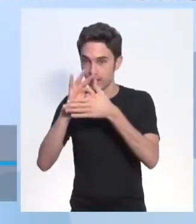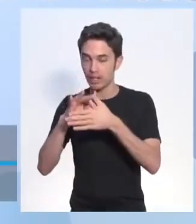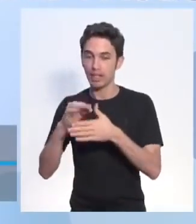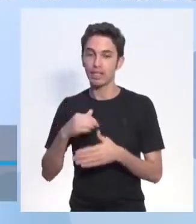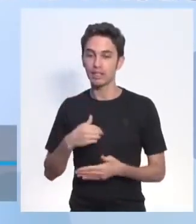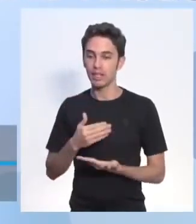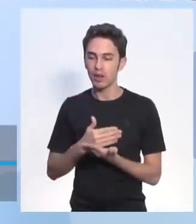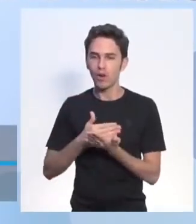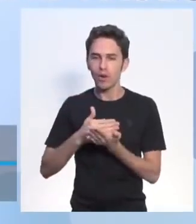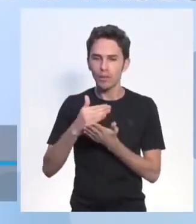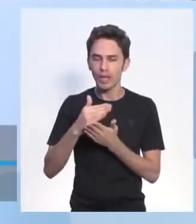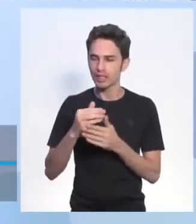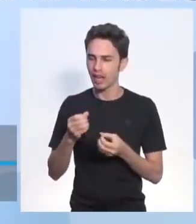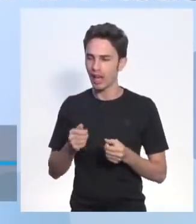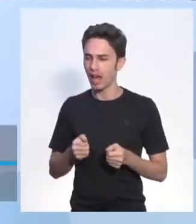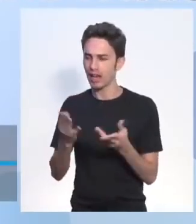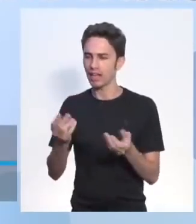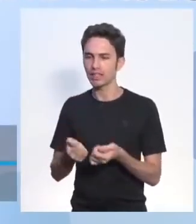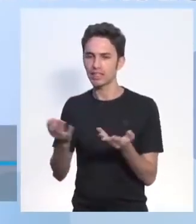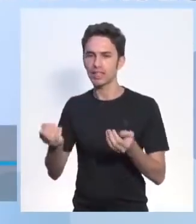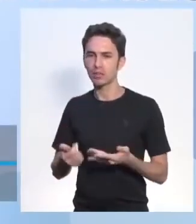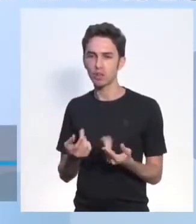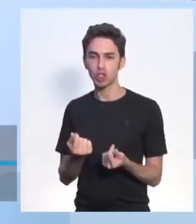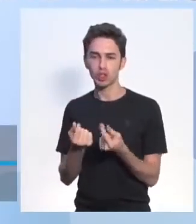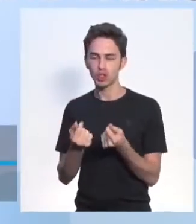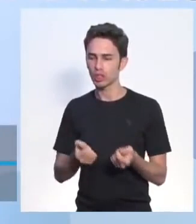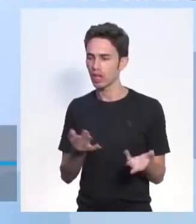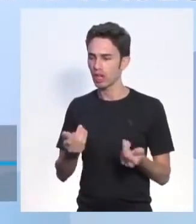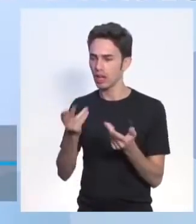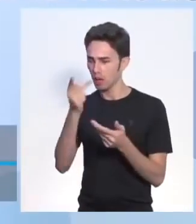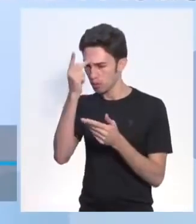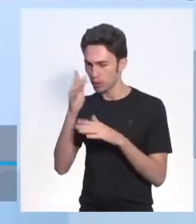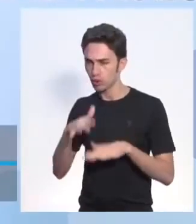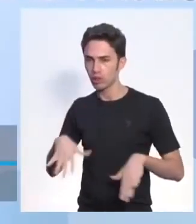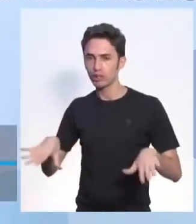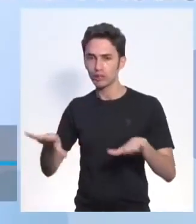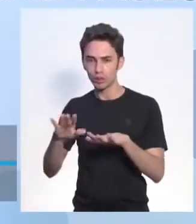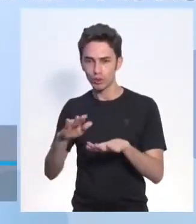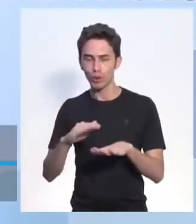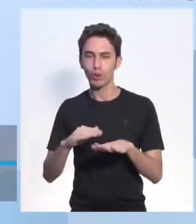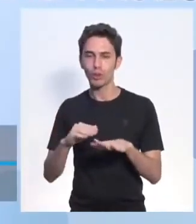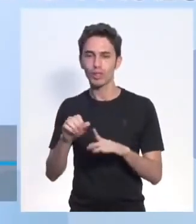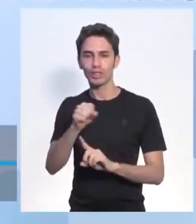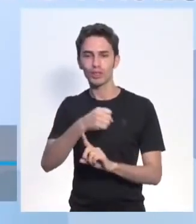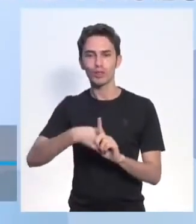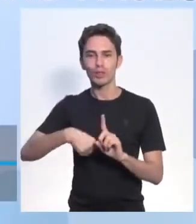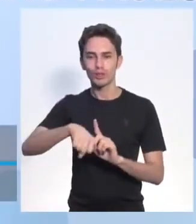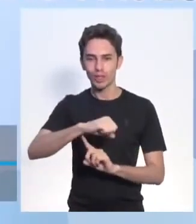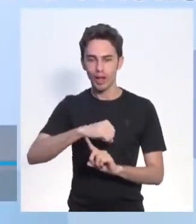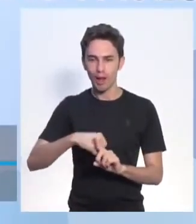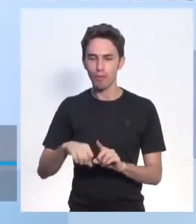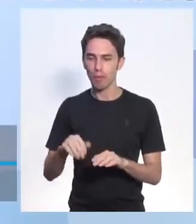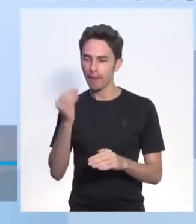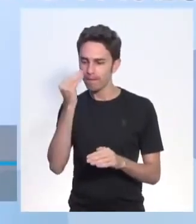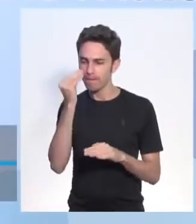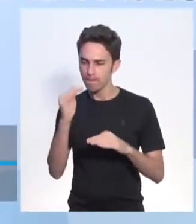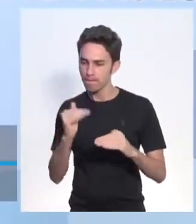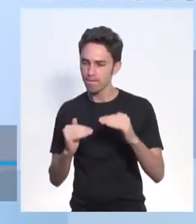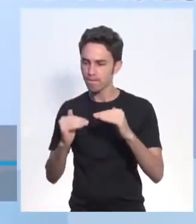economia, a distribuir rendas, a fazer aí uma igualdade social.